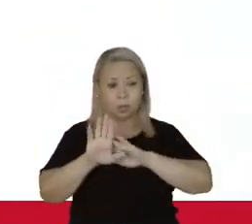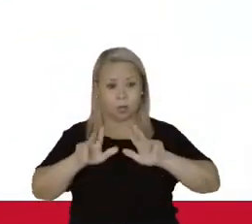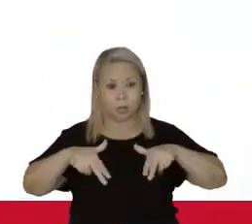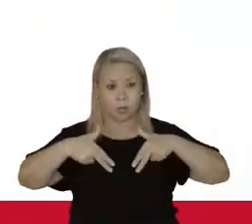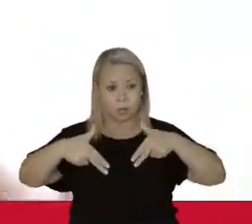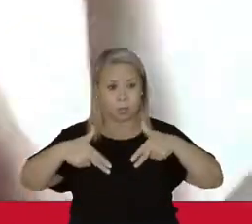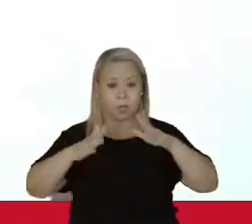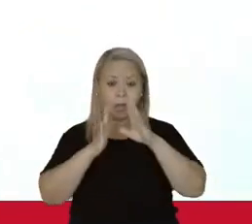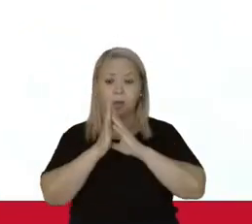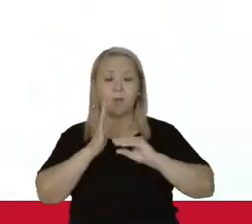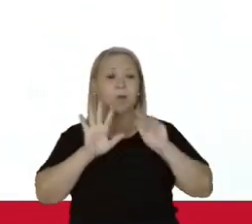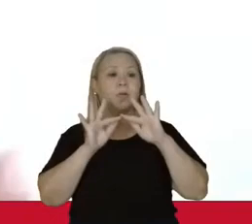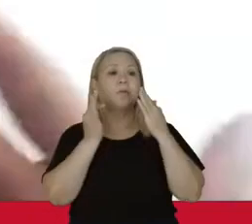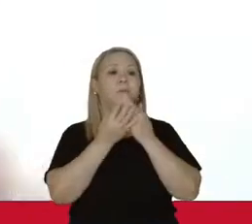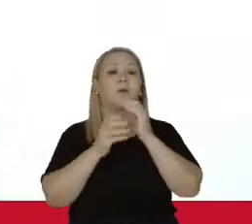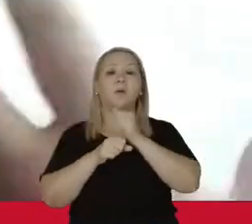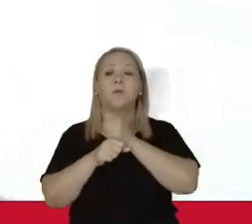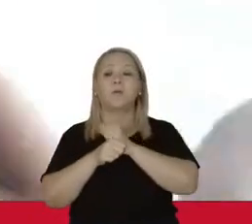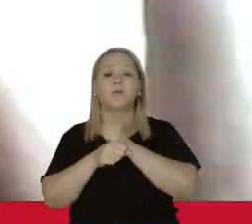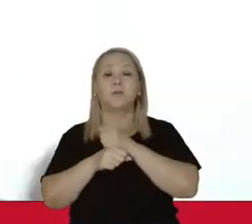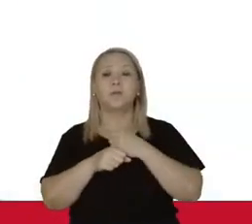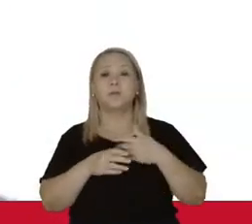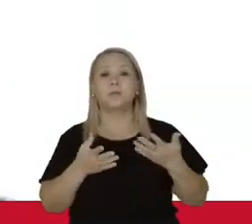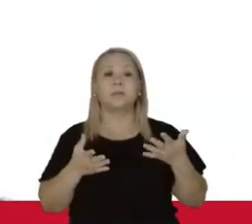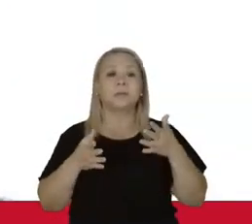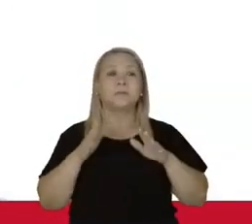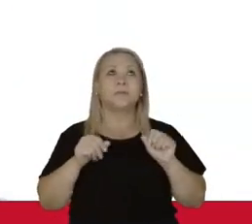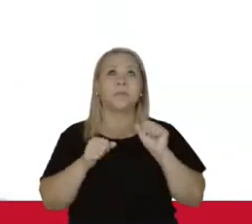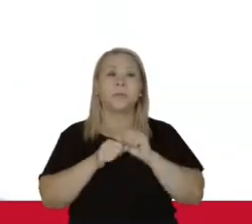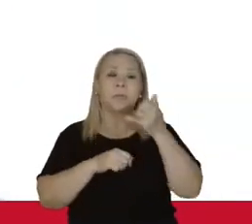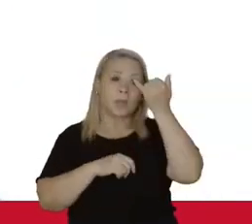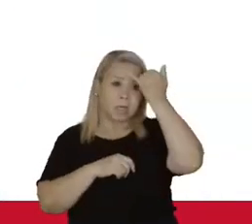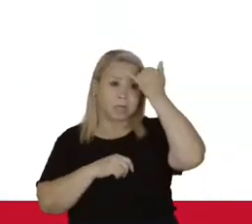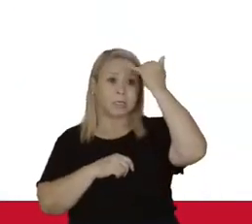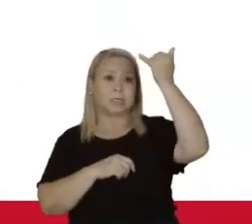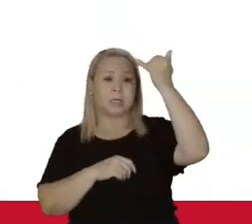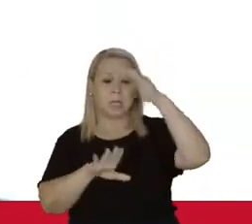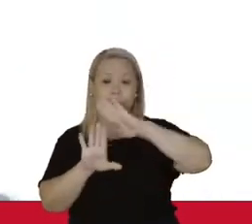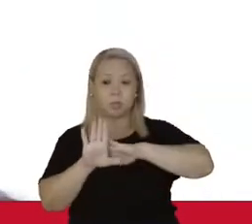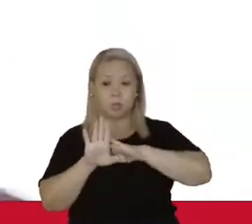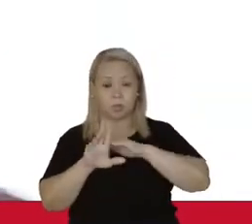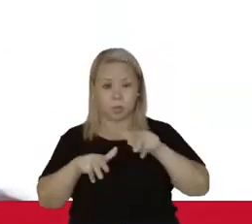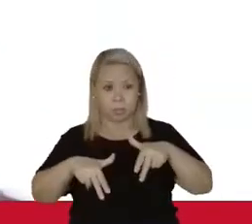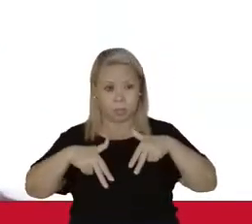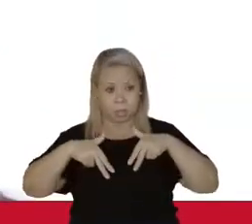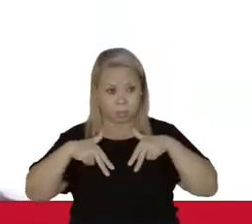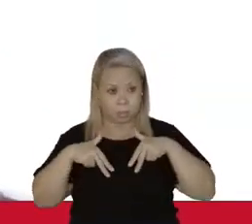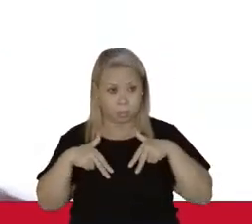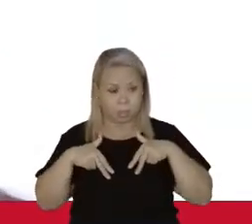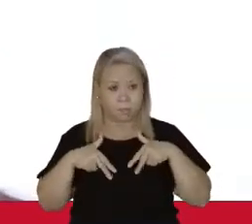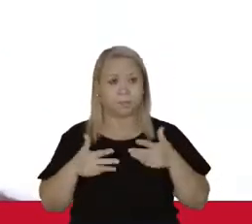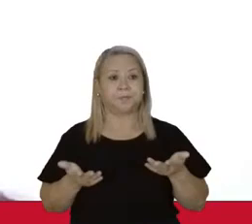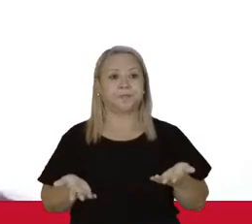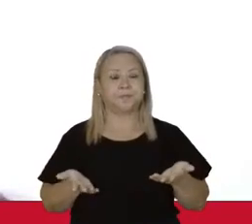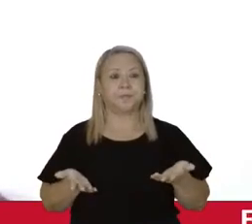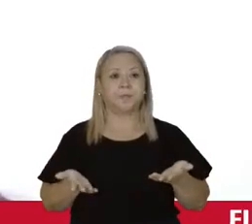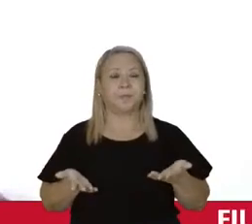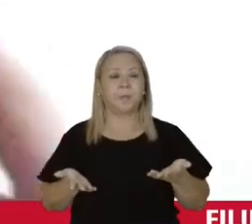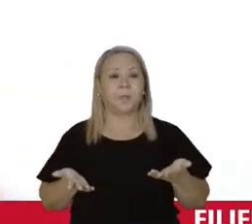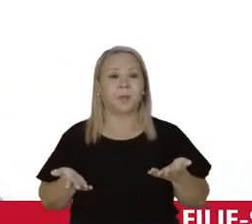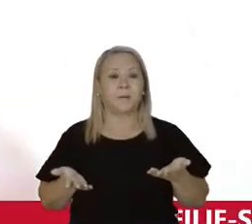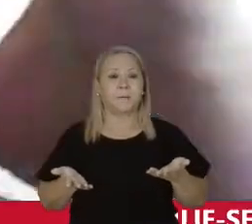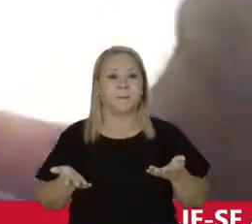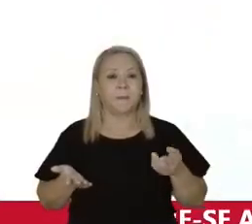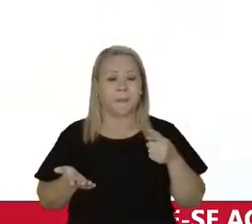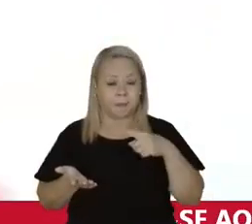um padrão de família construída também porque defende essa ideia de ideologia de gênero. E